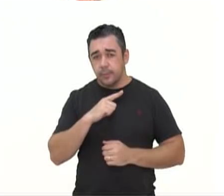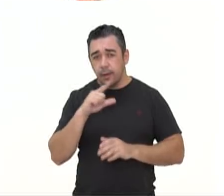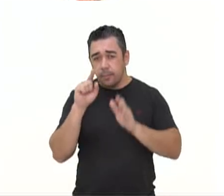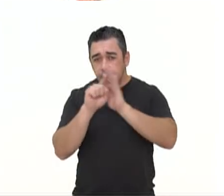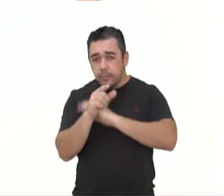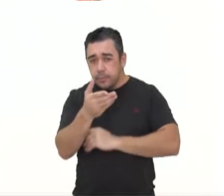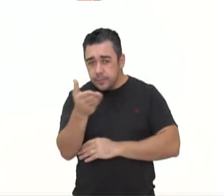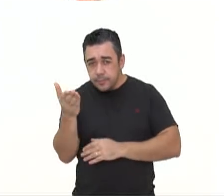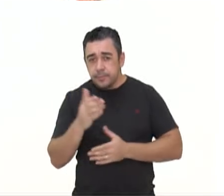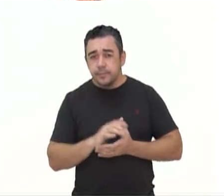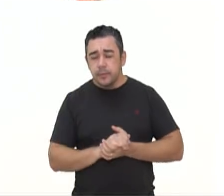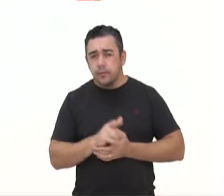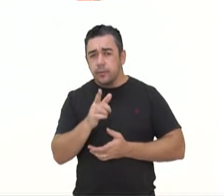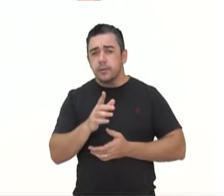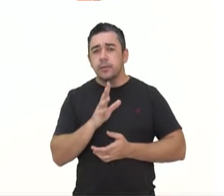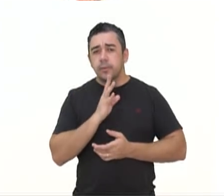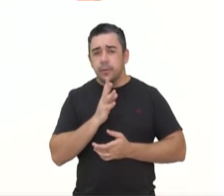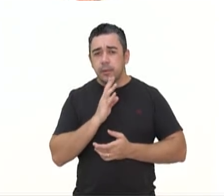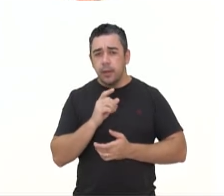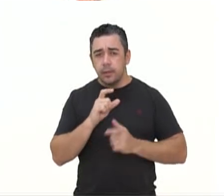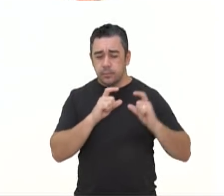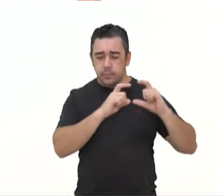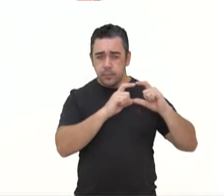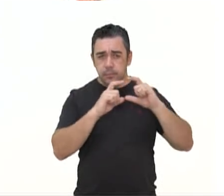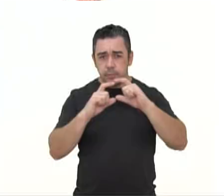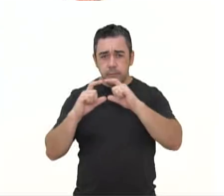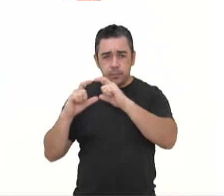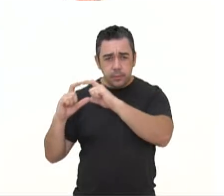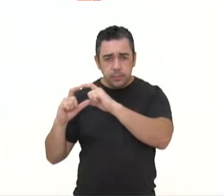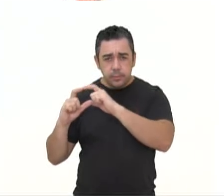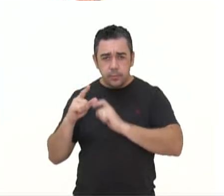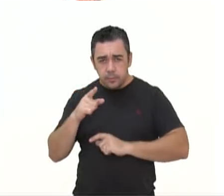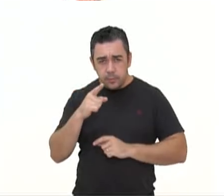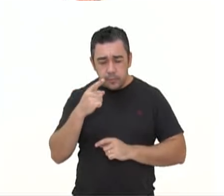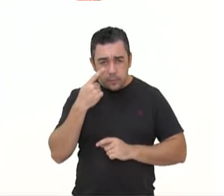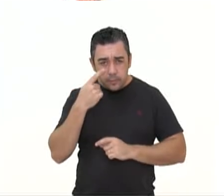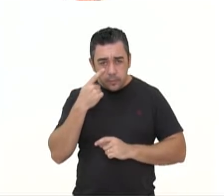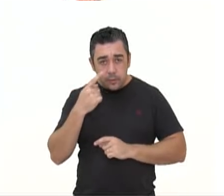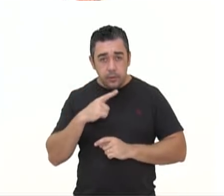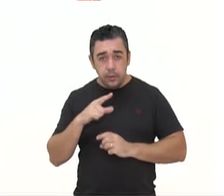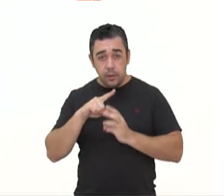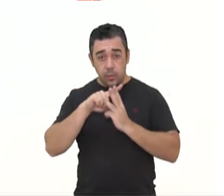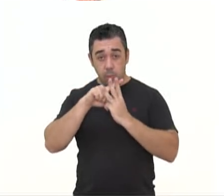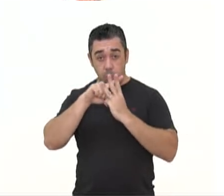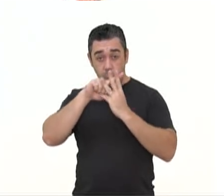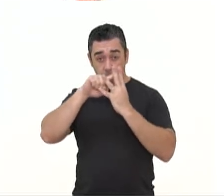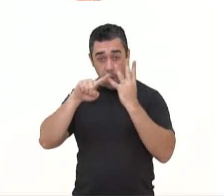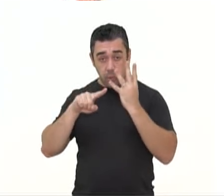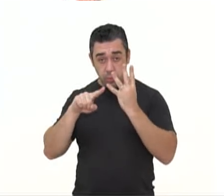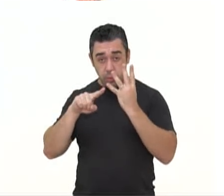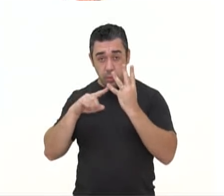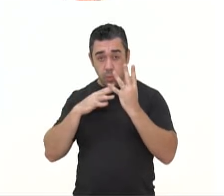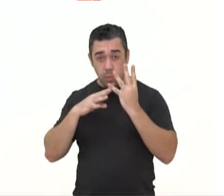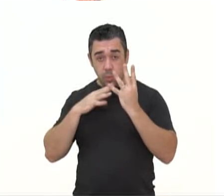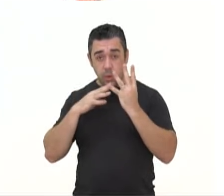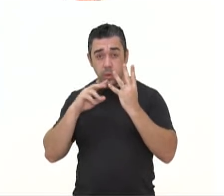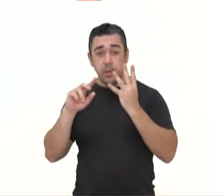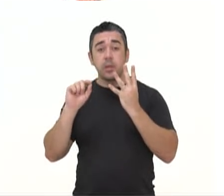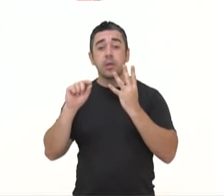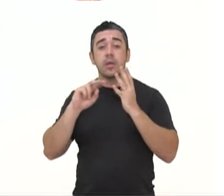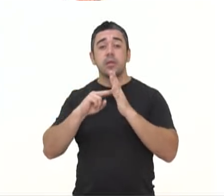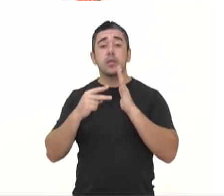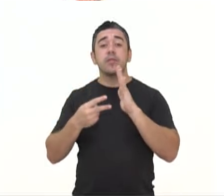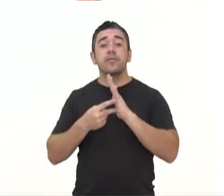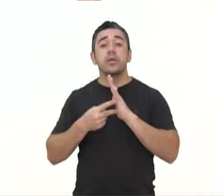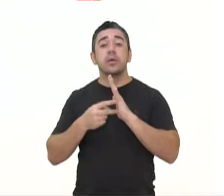vocês. Vocês reconhecem essas imagens? Eu trouxe para vocês 4 imagens. O que será que representa cada